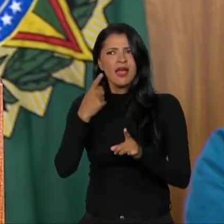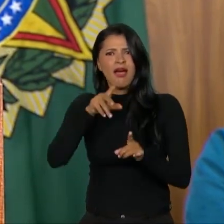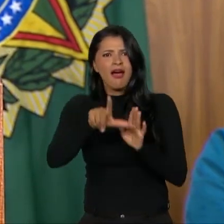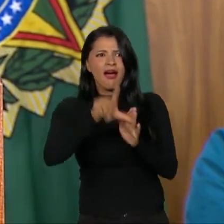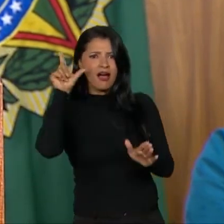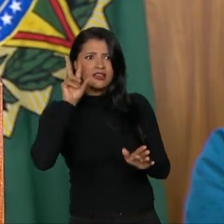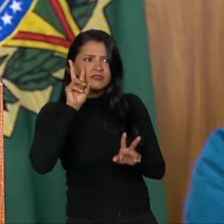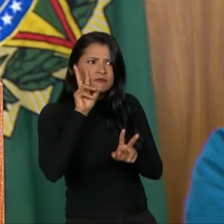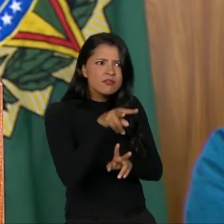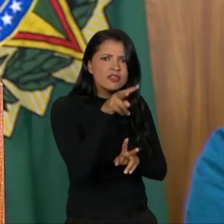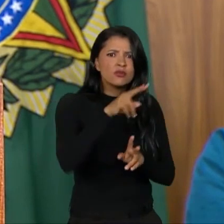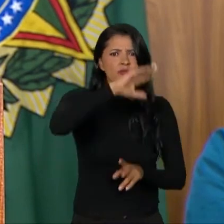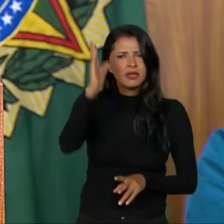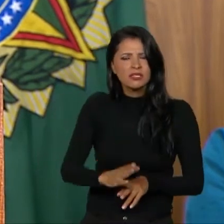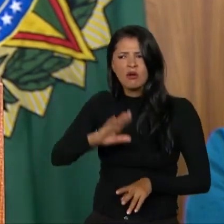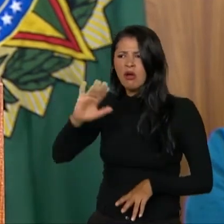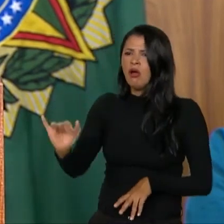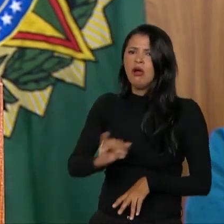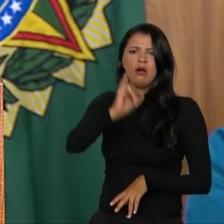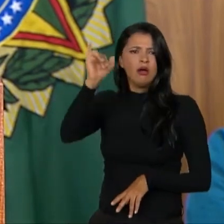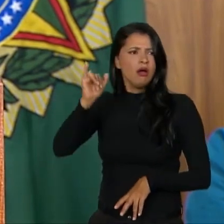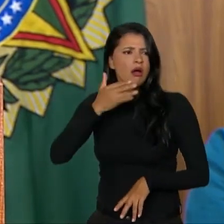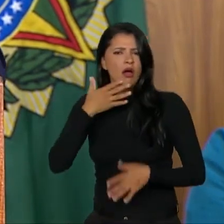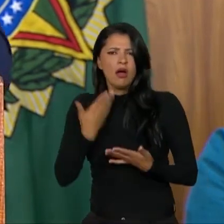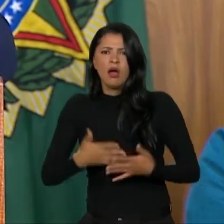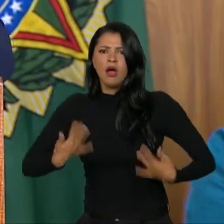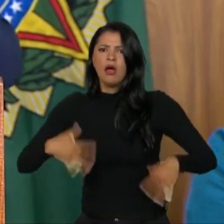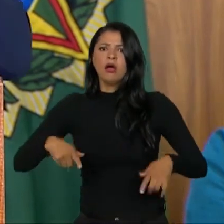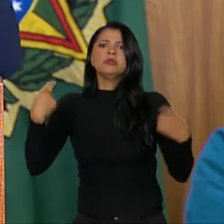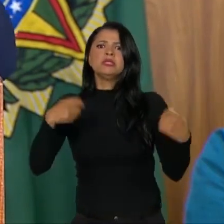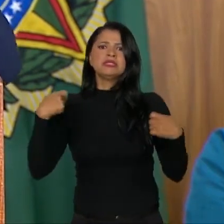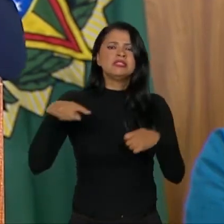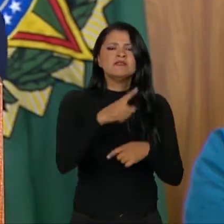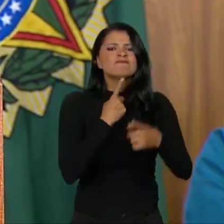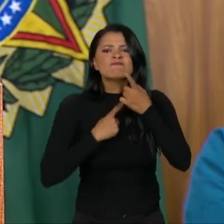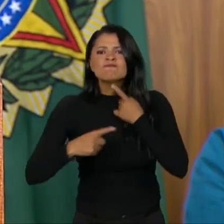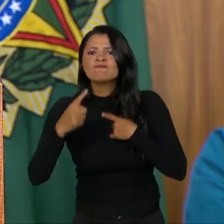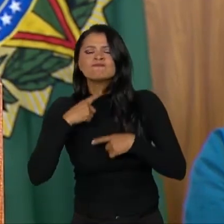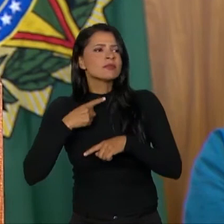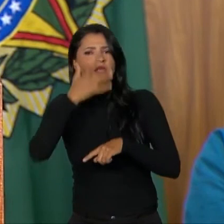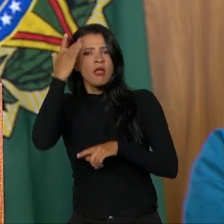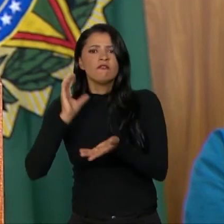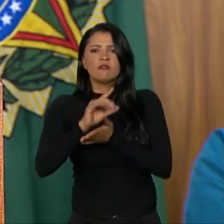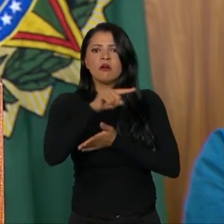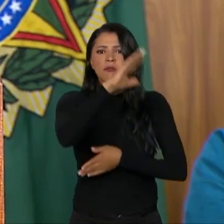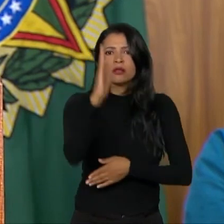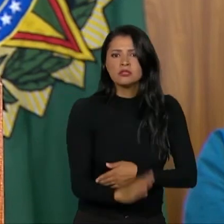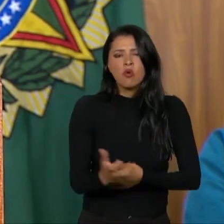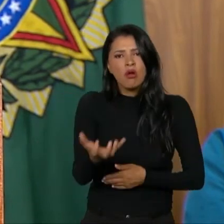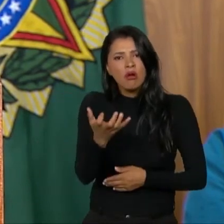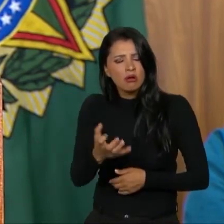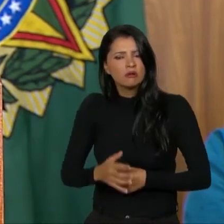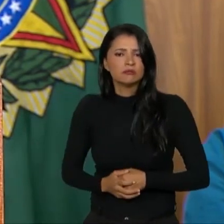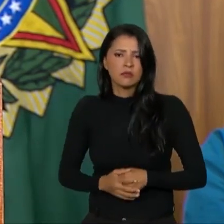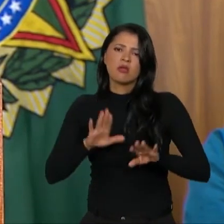com tanta importância e com tanta necessidade e com tanta vontade de gente investir aqui.